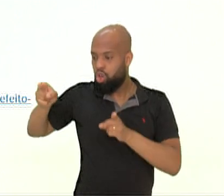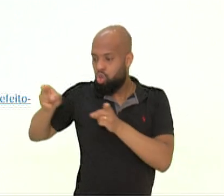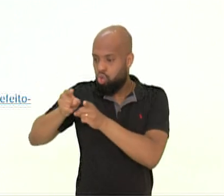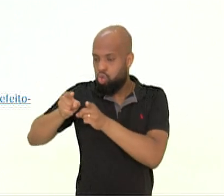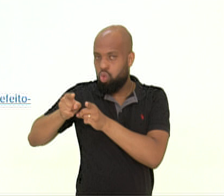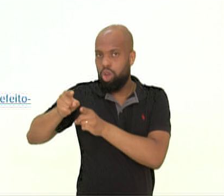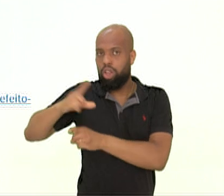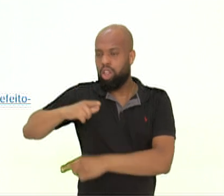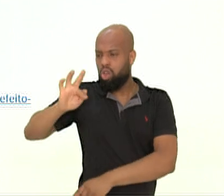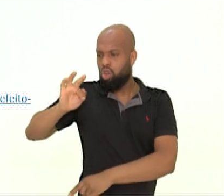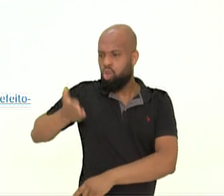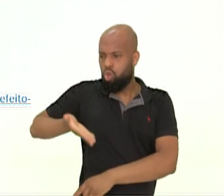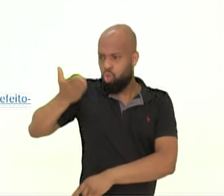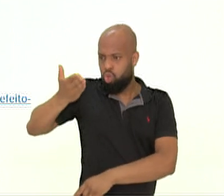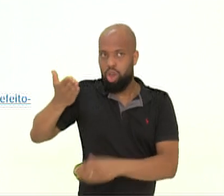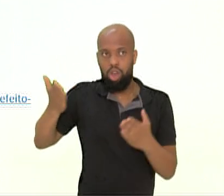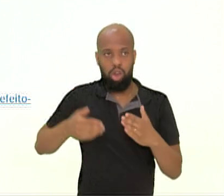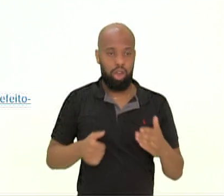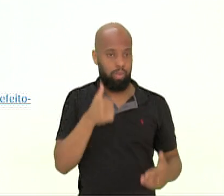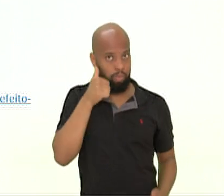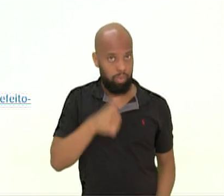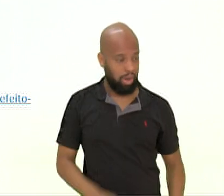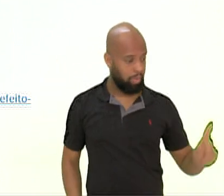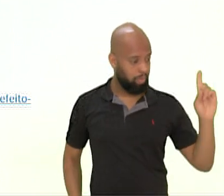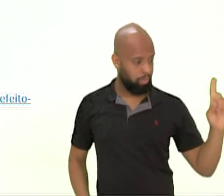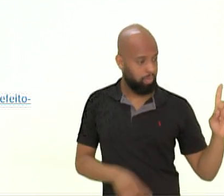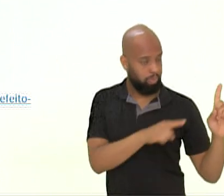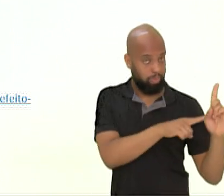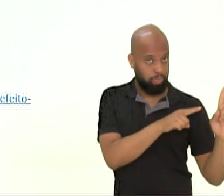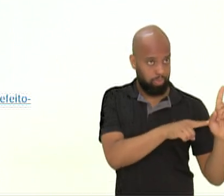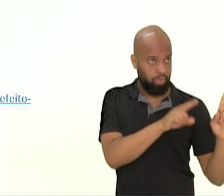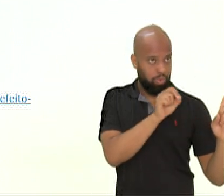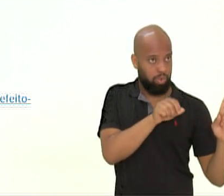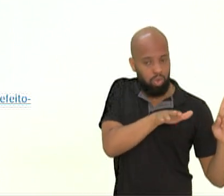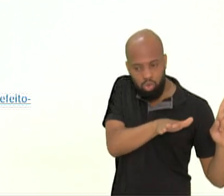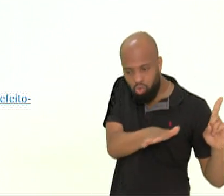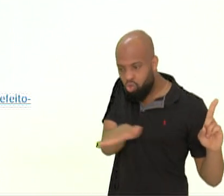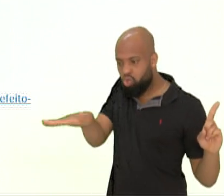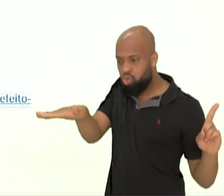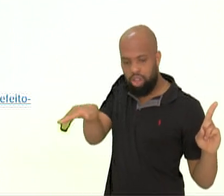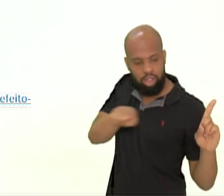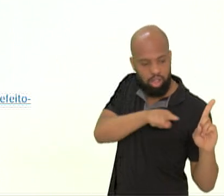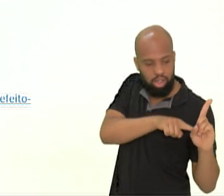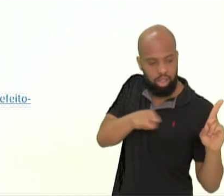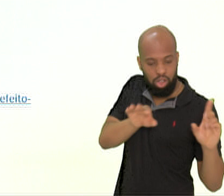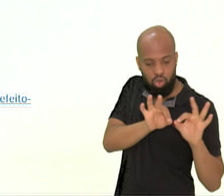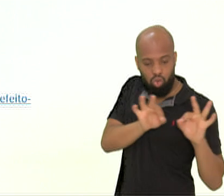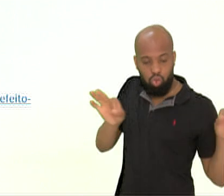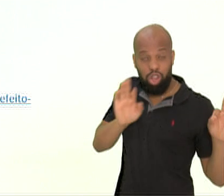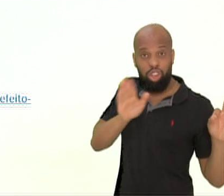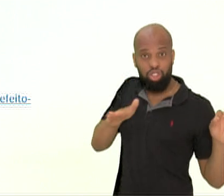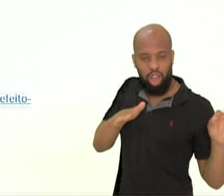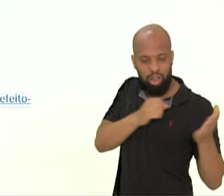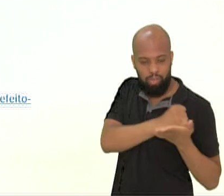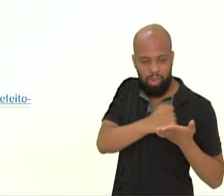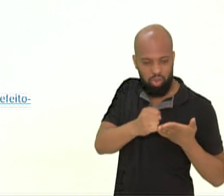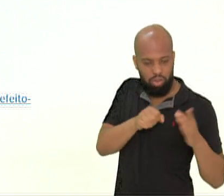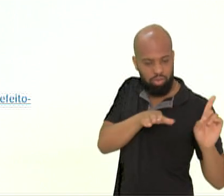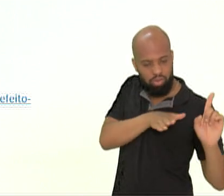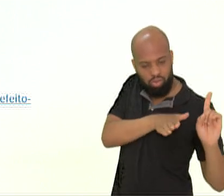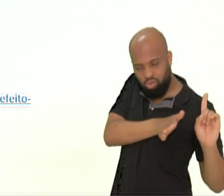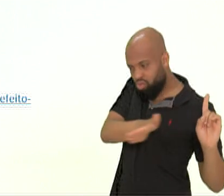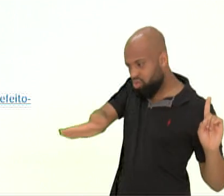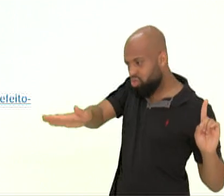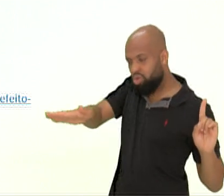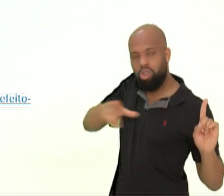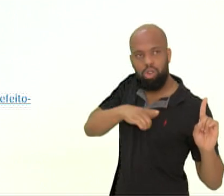alta frequência. Já o caso da mulher, que está à esquerda, por onde a ambulância já passou por ela, temos ali uma